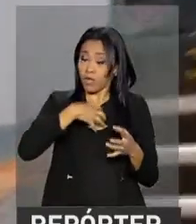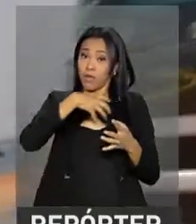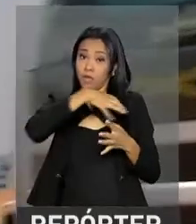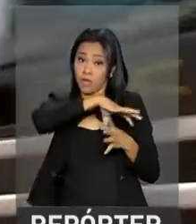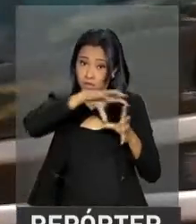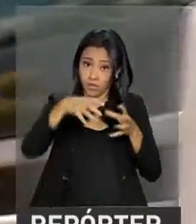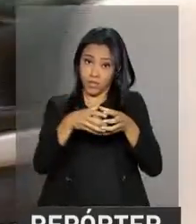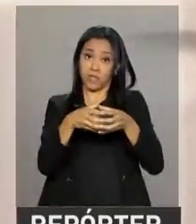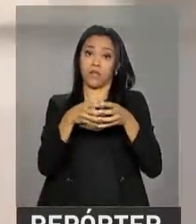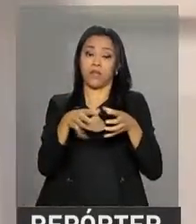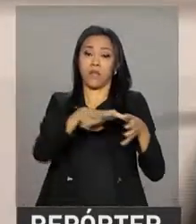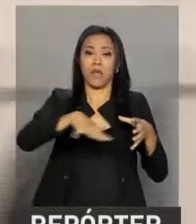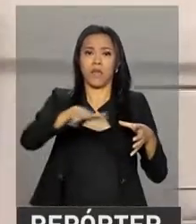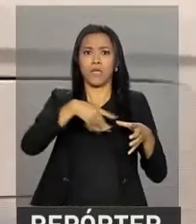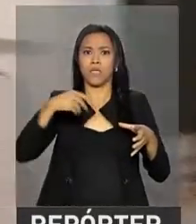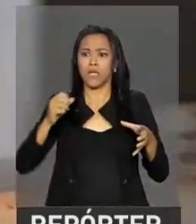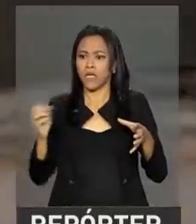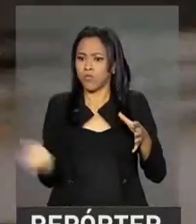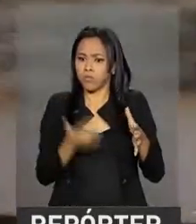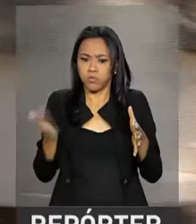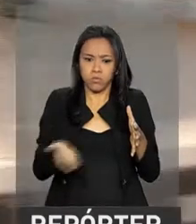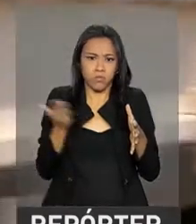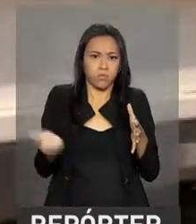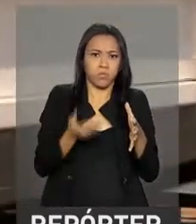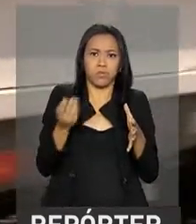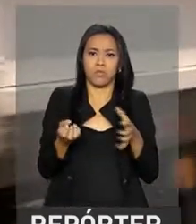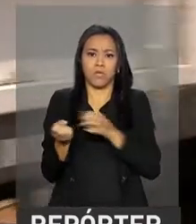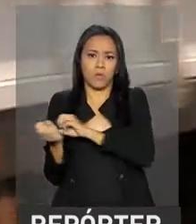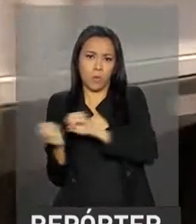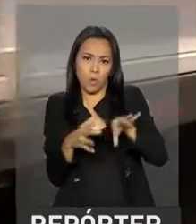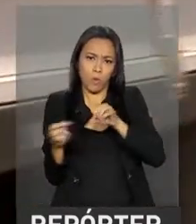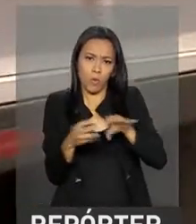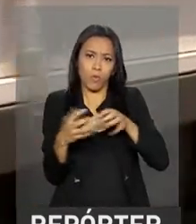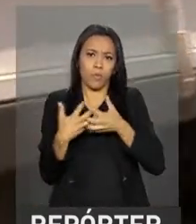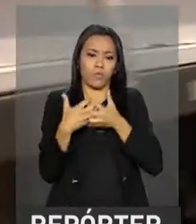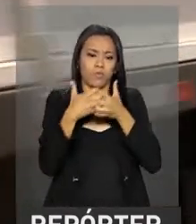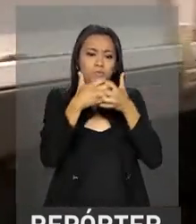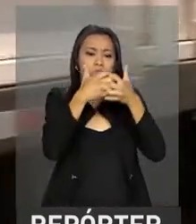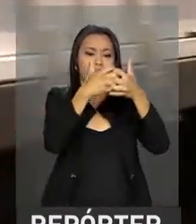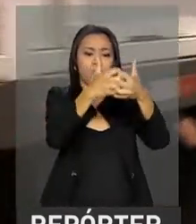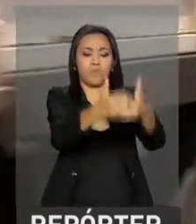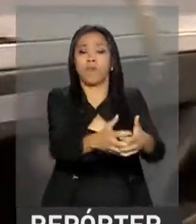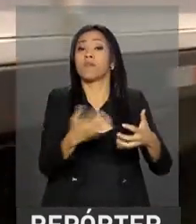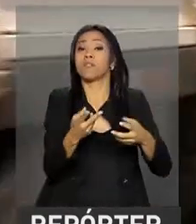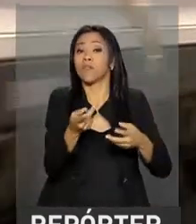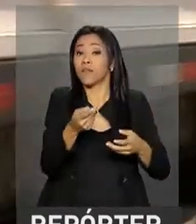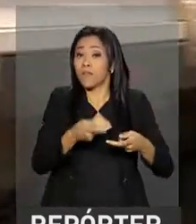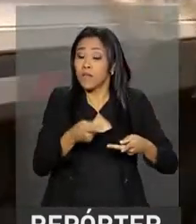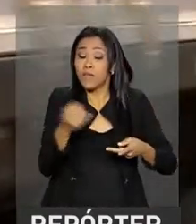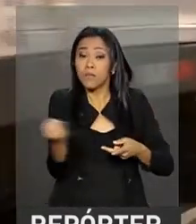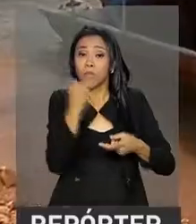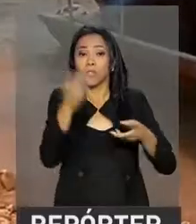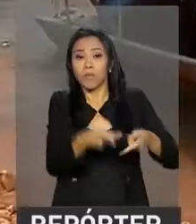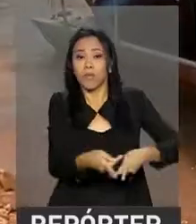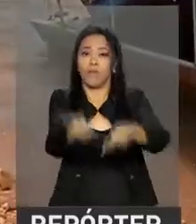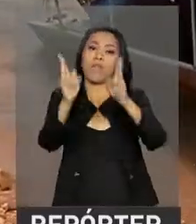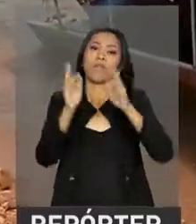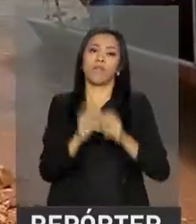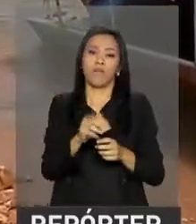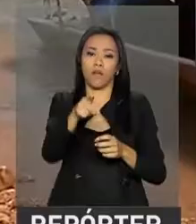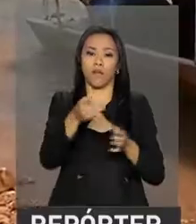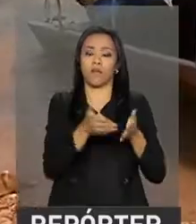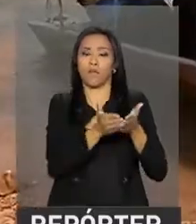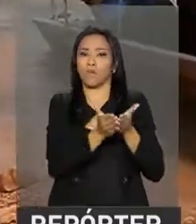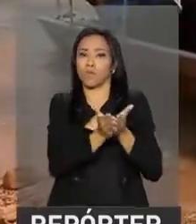agrícola ao longo dos últimos anos e essa rota vai ser importante para o escoamento através do porto dos portos